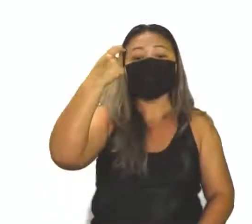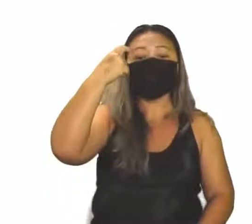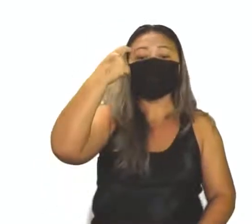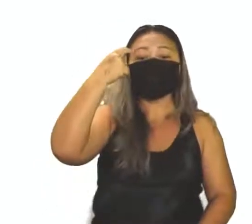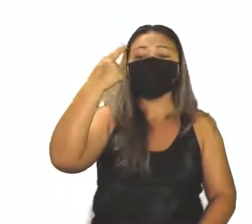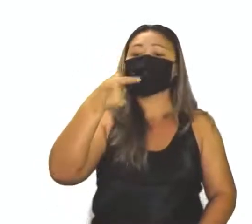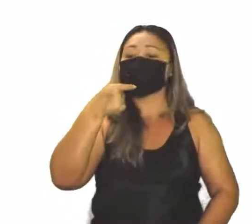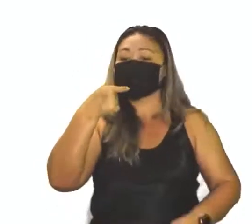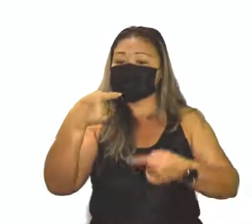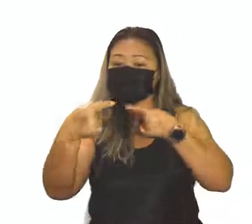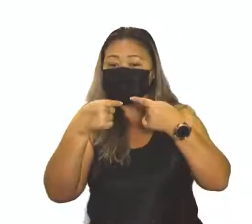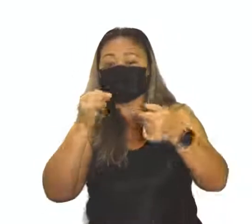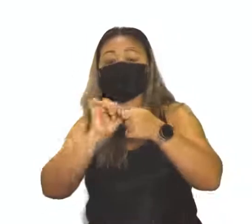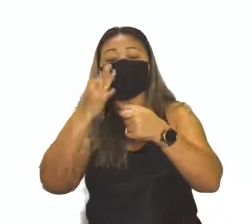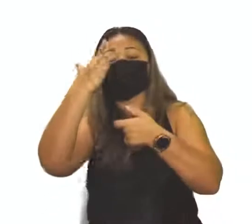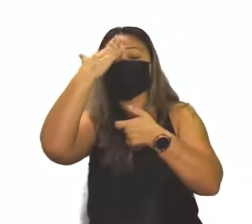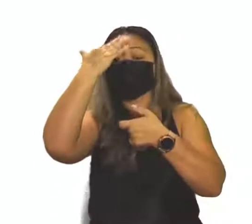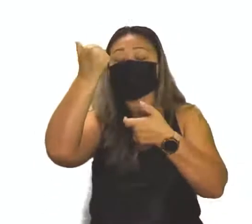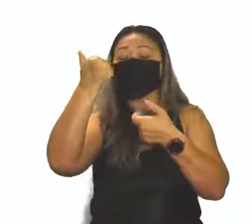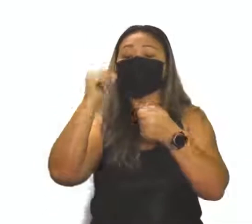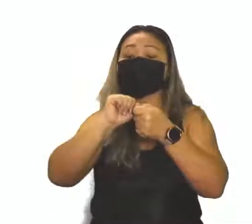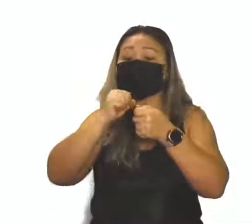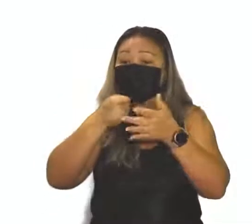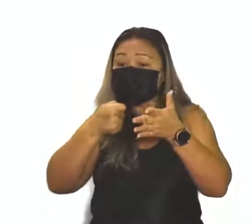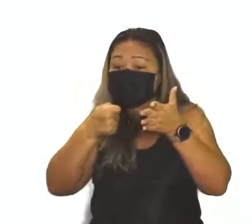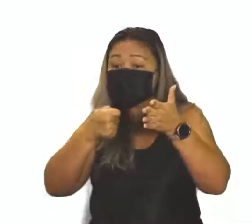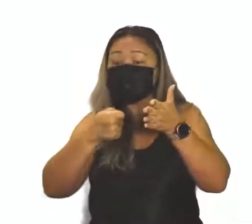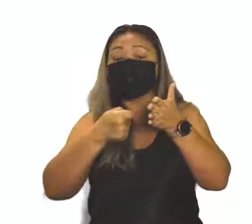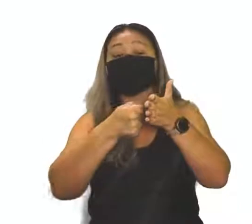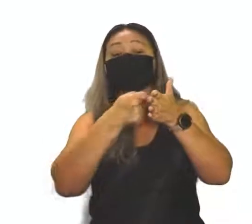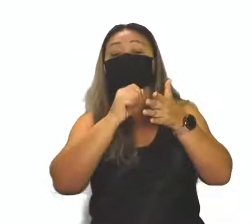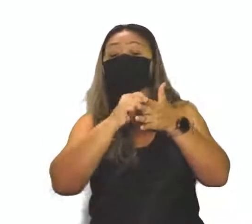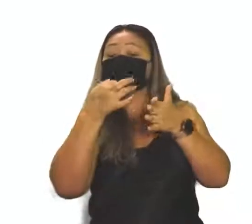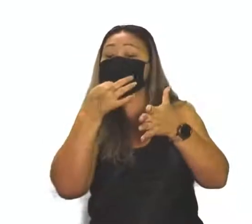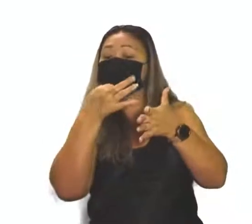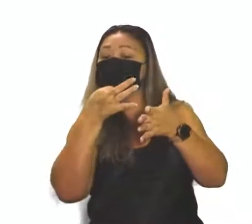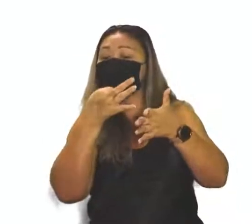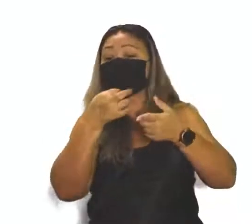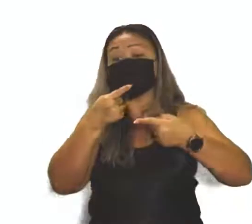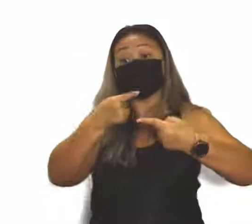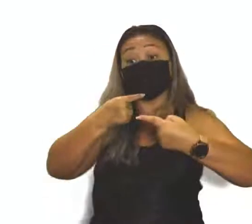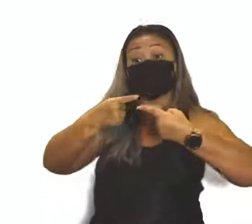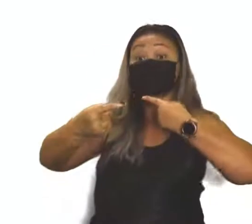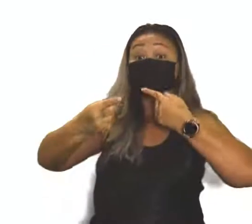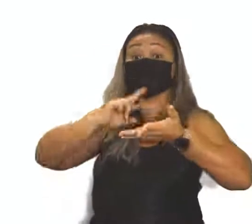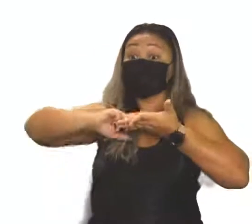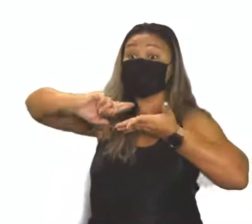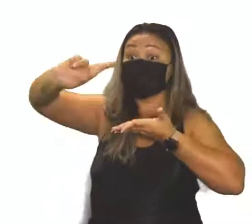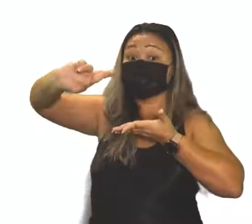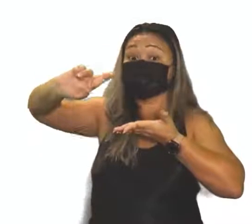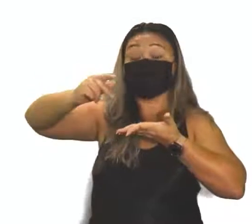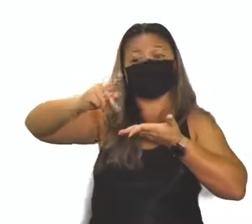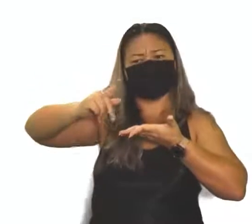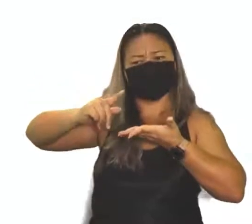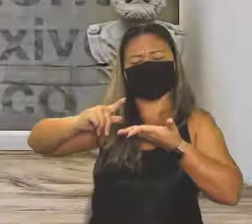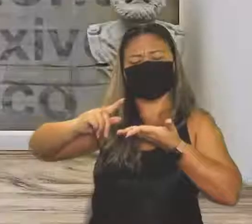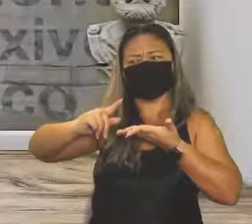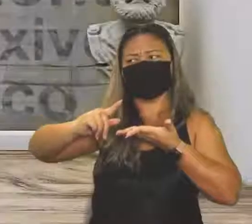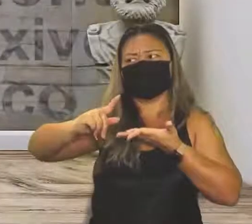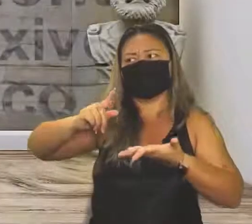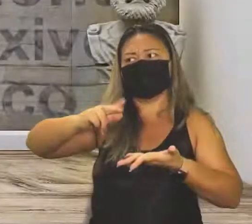modo crítico é saber defender nossa opinião com argumentos religiosos. Entenderam aí, gente?